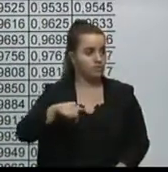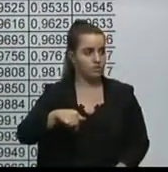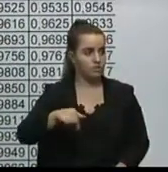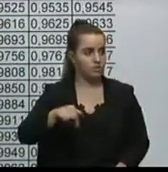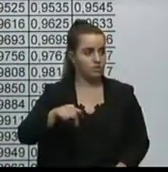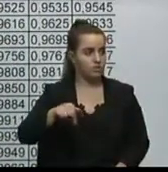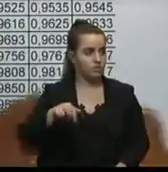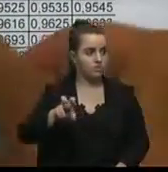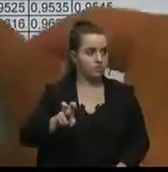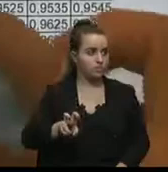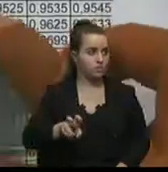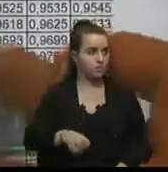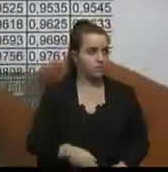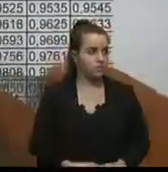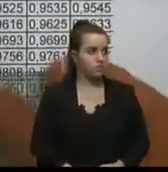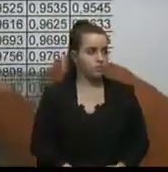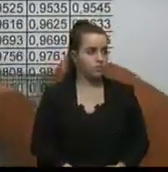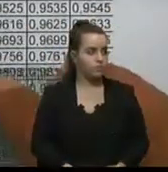0,975.